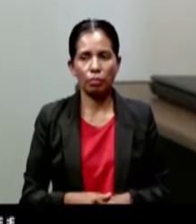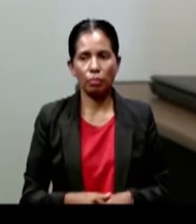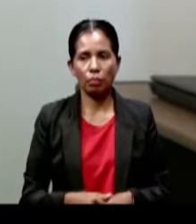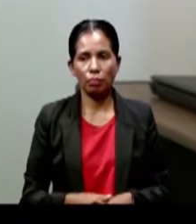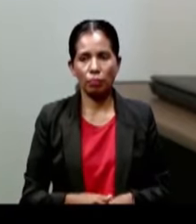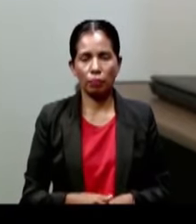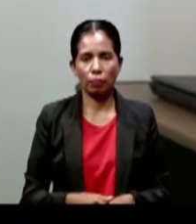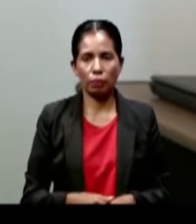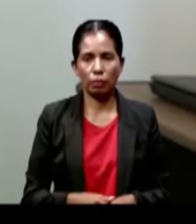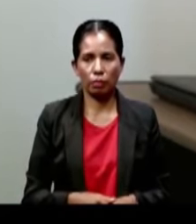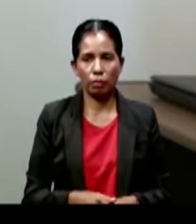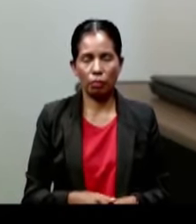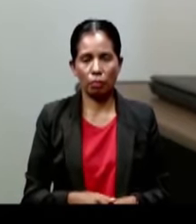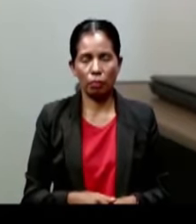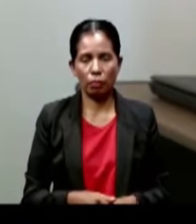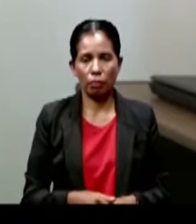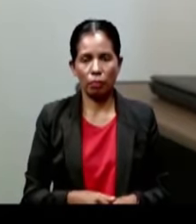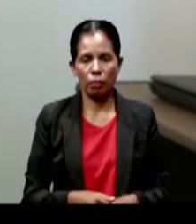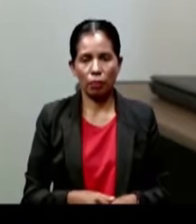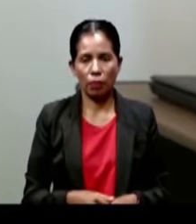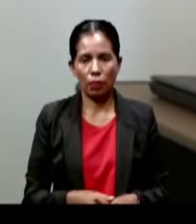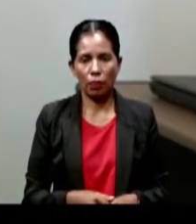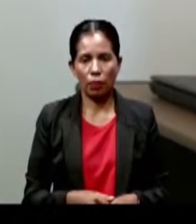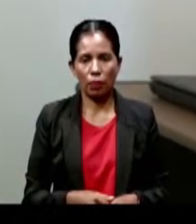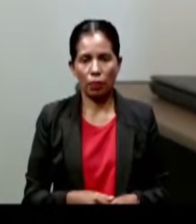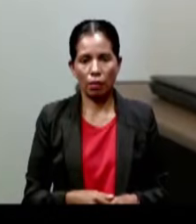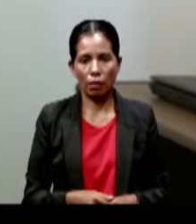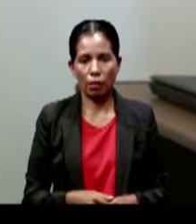iha itane profesor seri iha di sekolah.